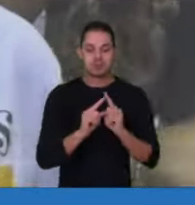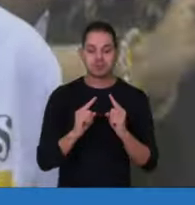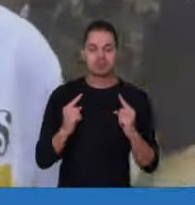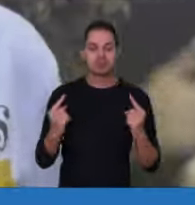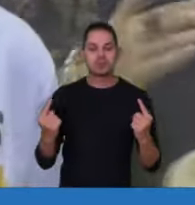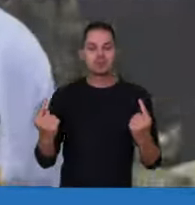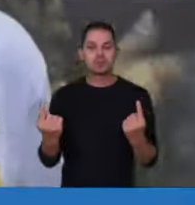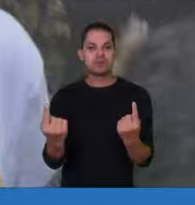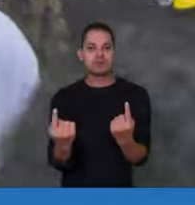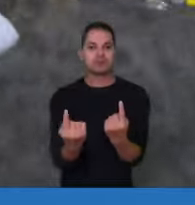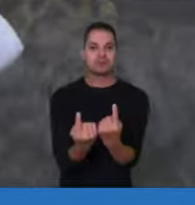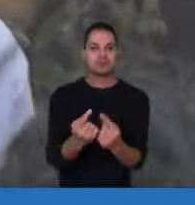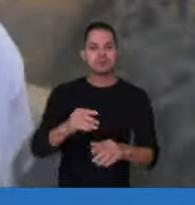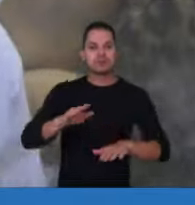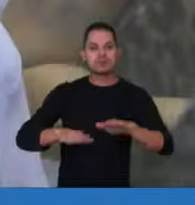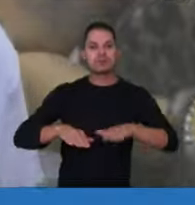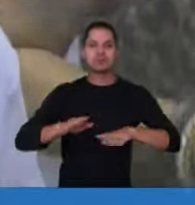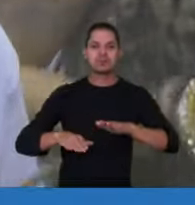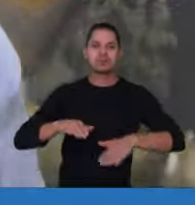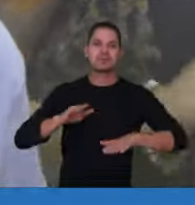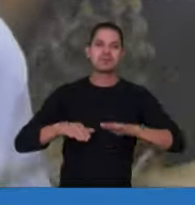convidou. Uma roda de